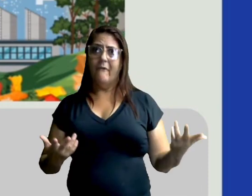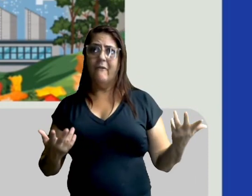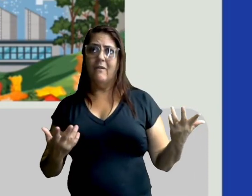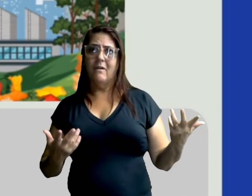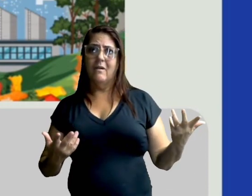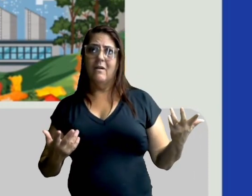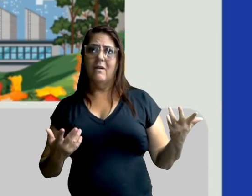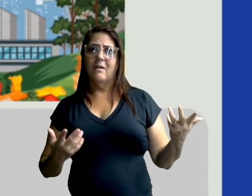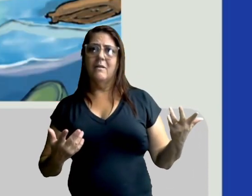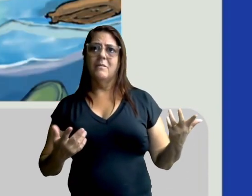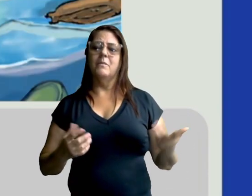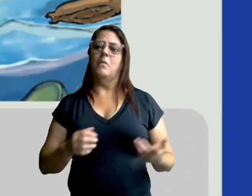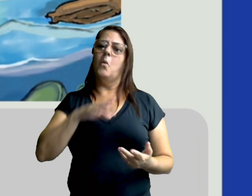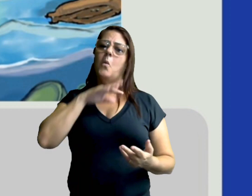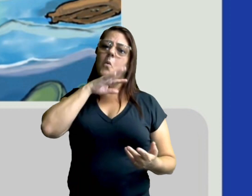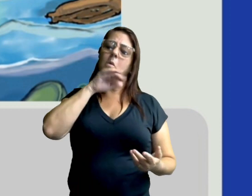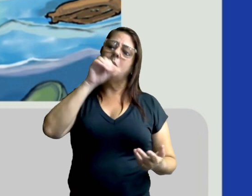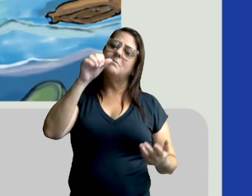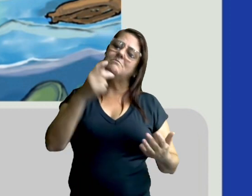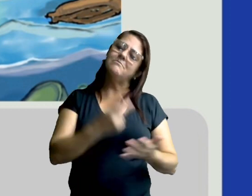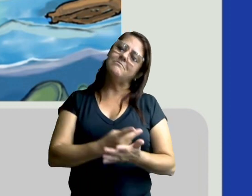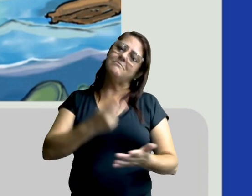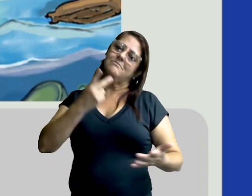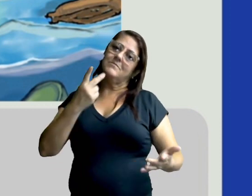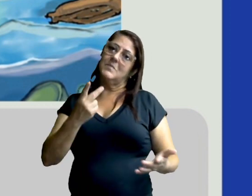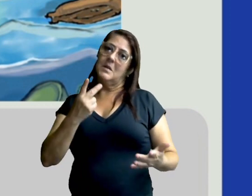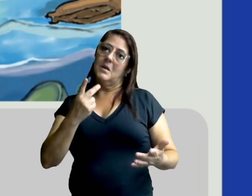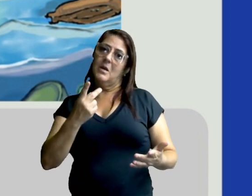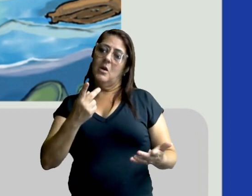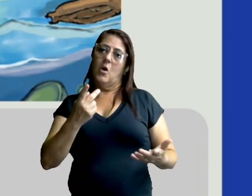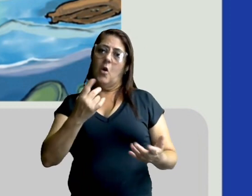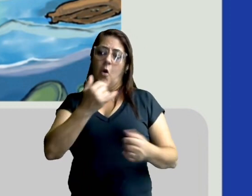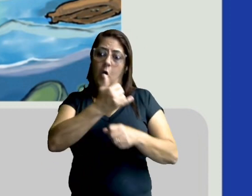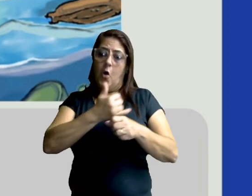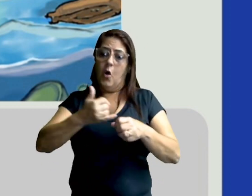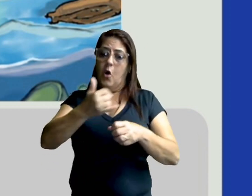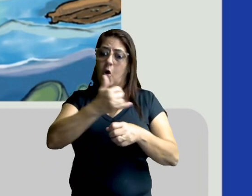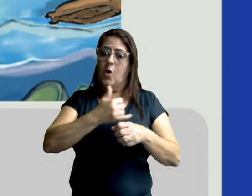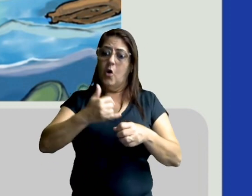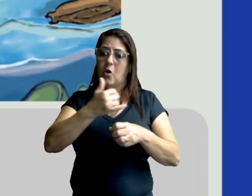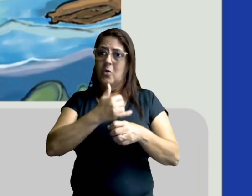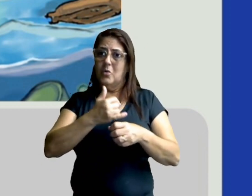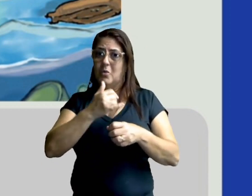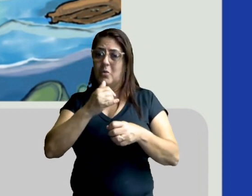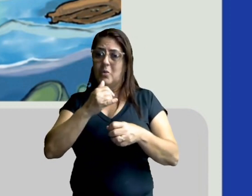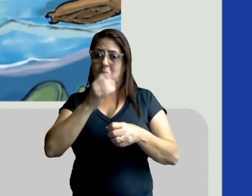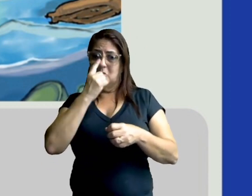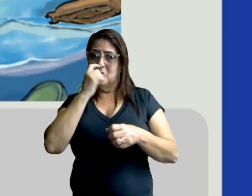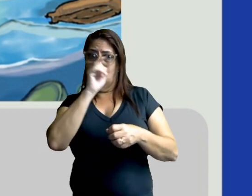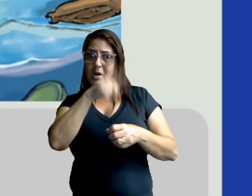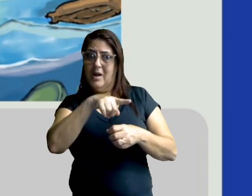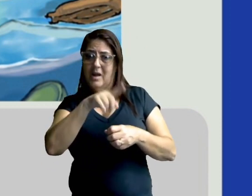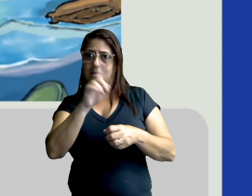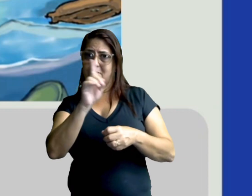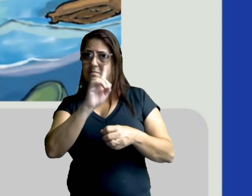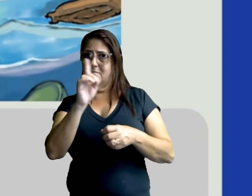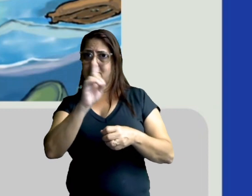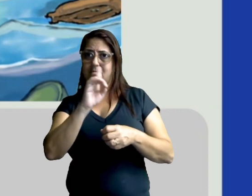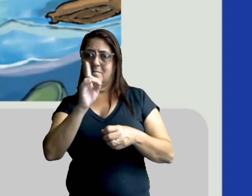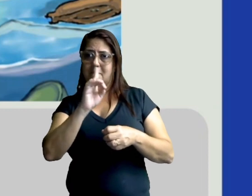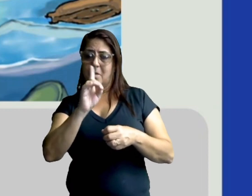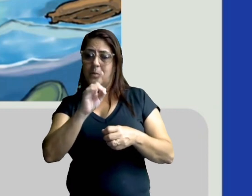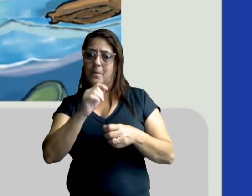coisas ruins podem acontecer. Não jogue óleo de cozinha no ralo ou lixo em